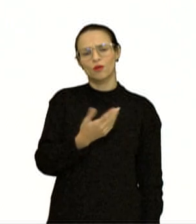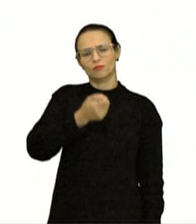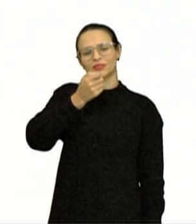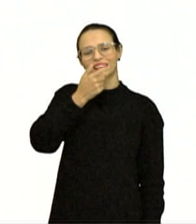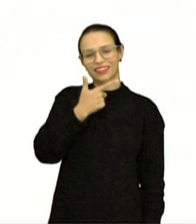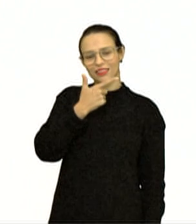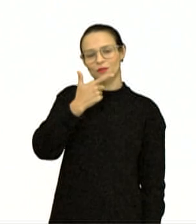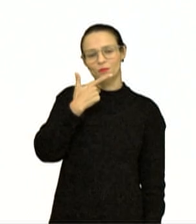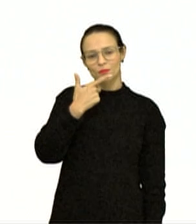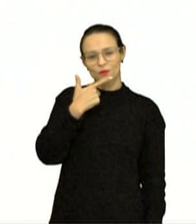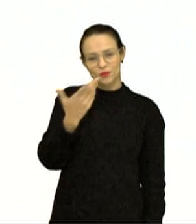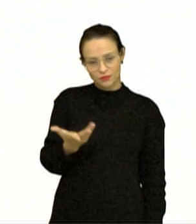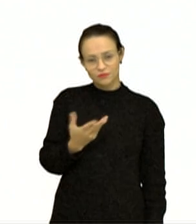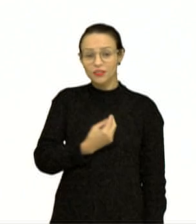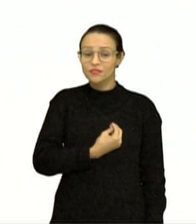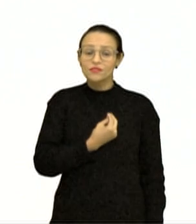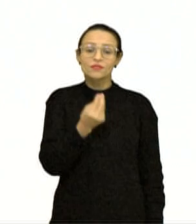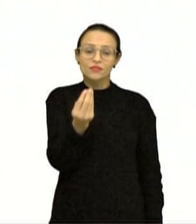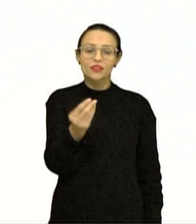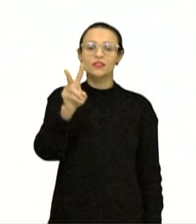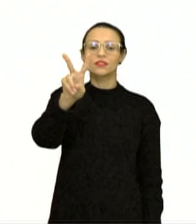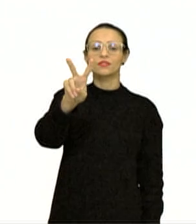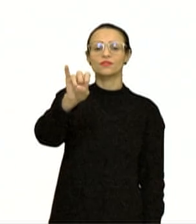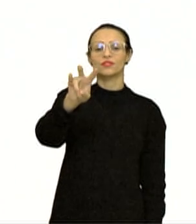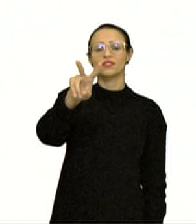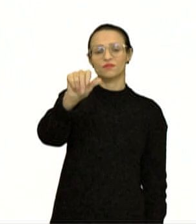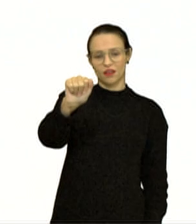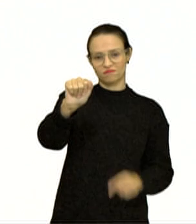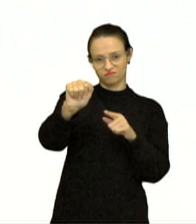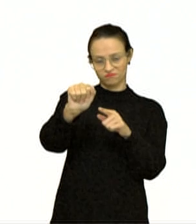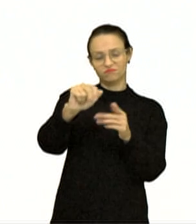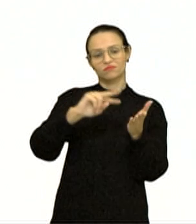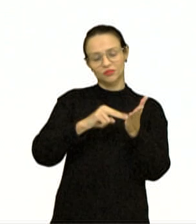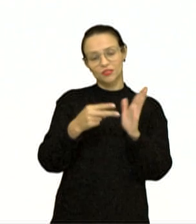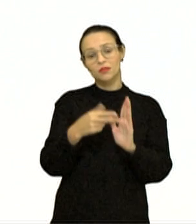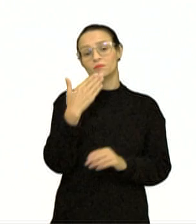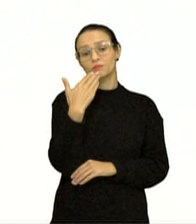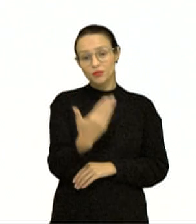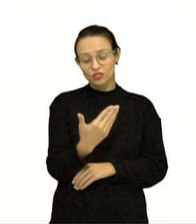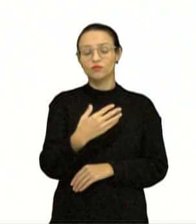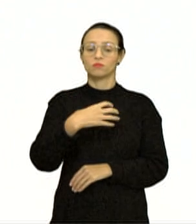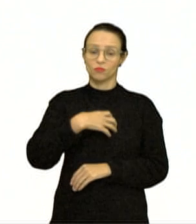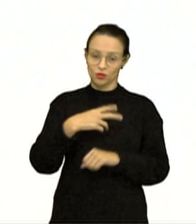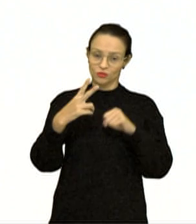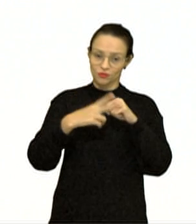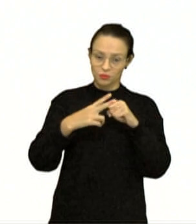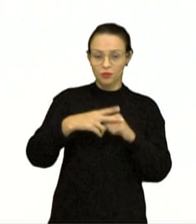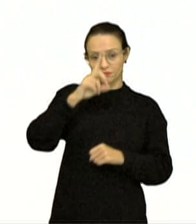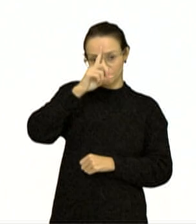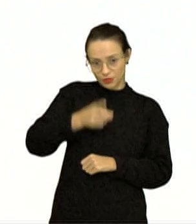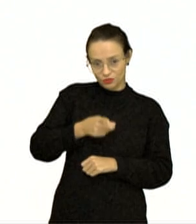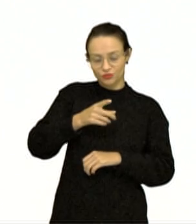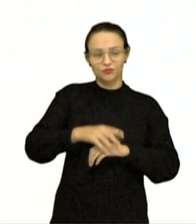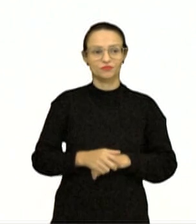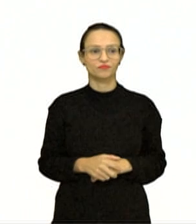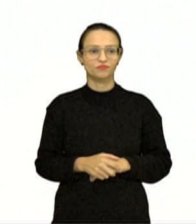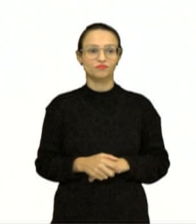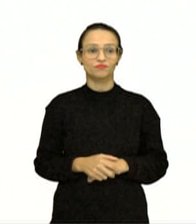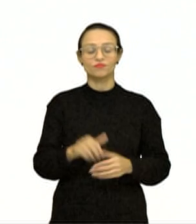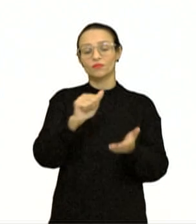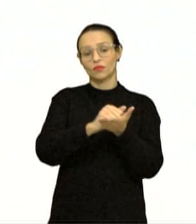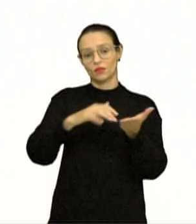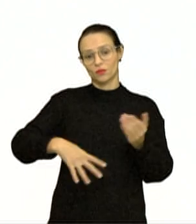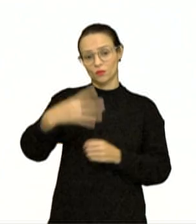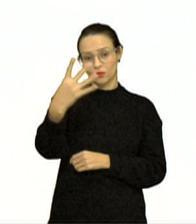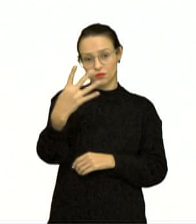o verbo viva fazendo esse pedido. Então, modo imperativo. Atividade de